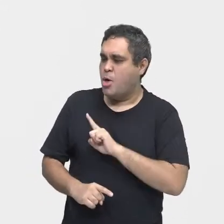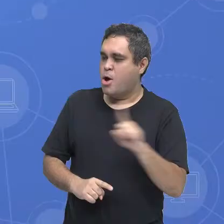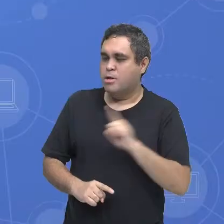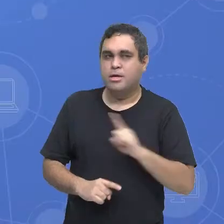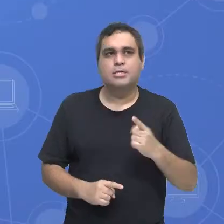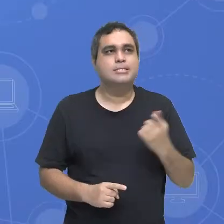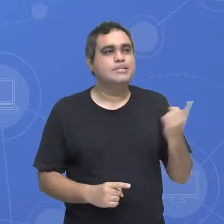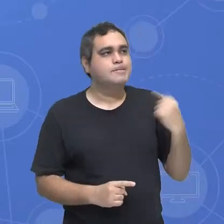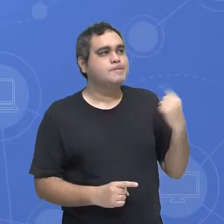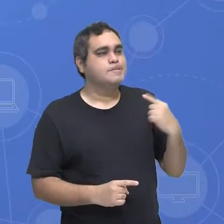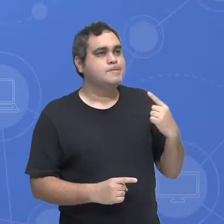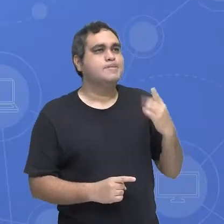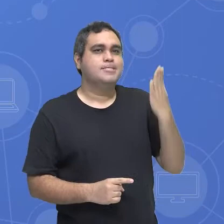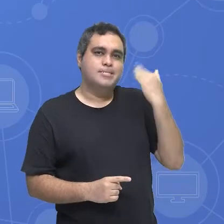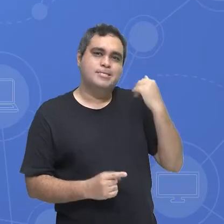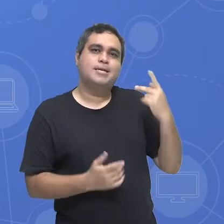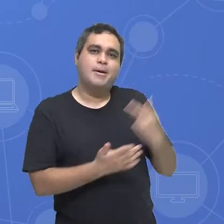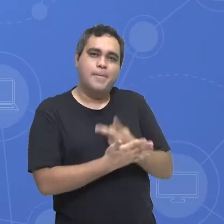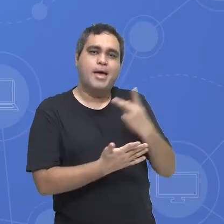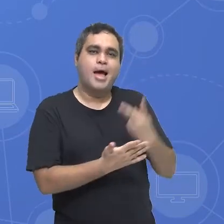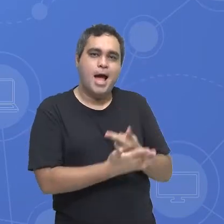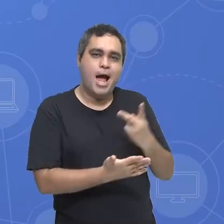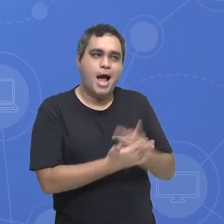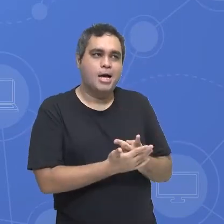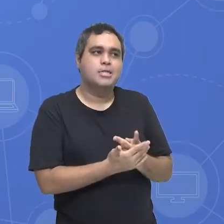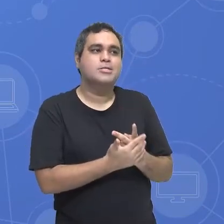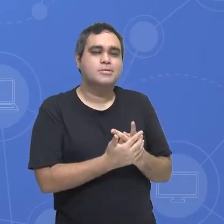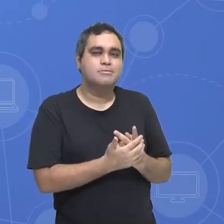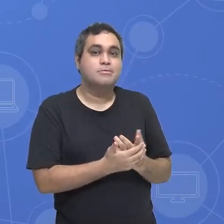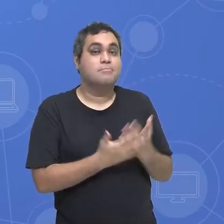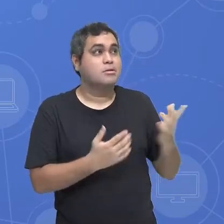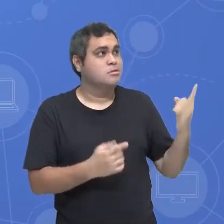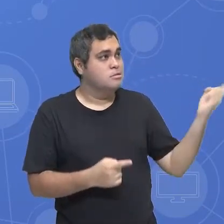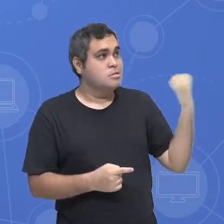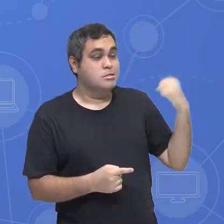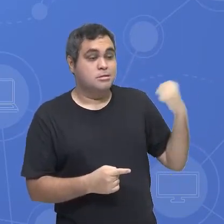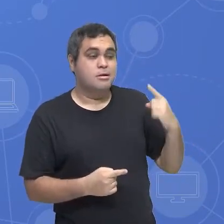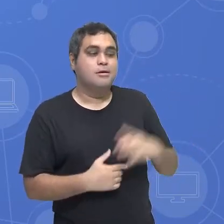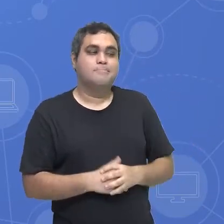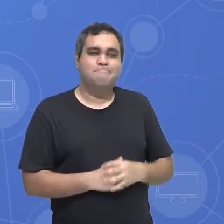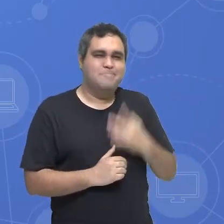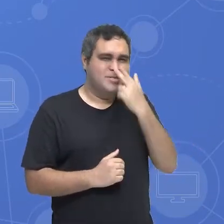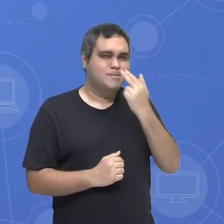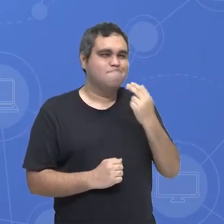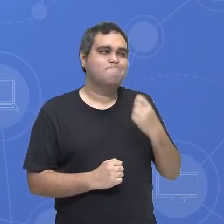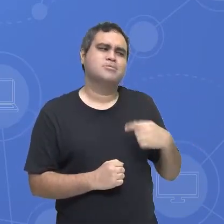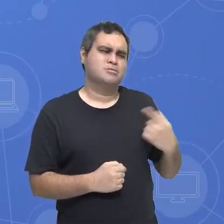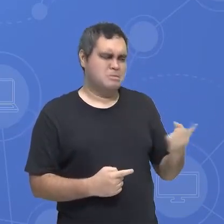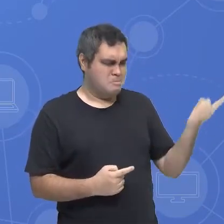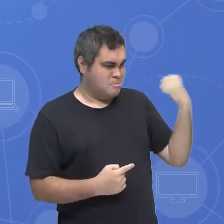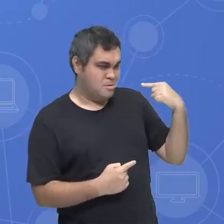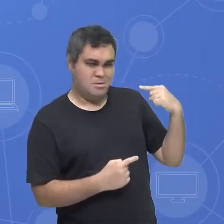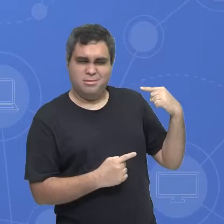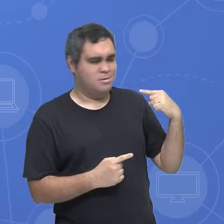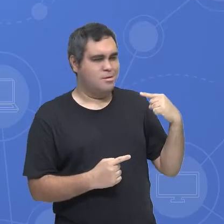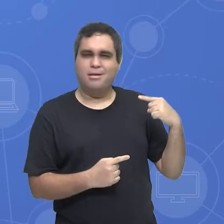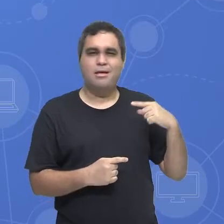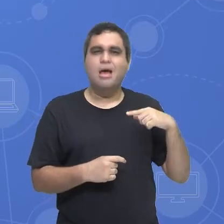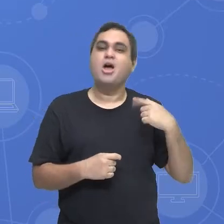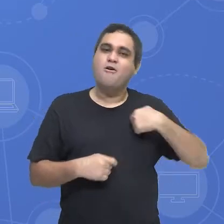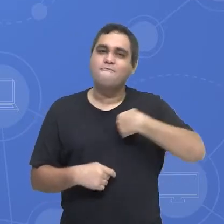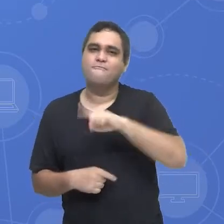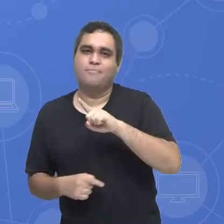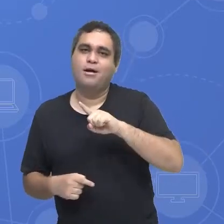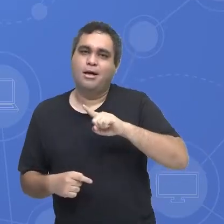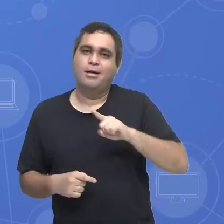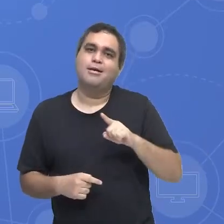nós fizermos é errado, mas mesmo assim a gente quer fazer só por quê? Porque a outra pessoa disse que não era para fazer. Então não manda em mim, é muito comum isso